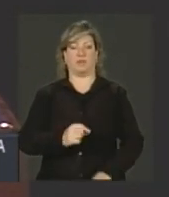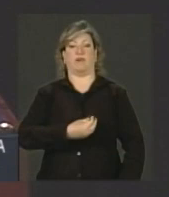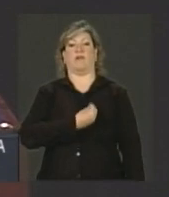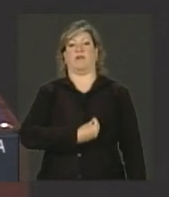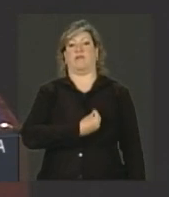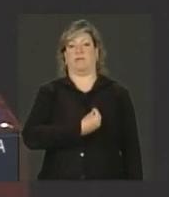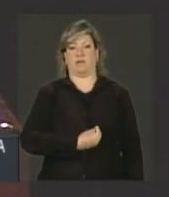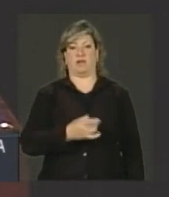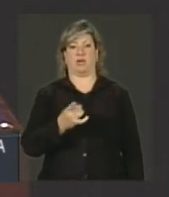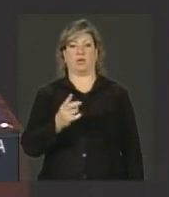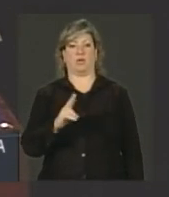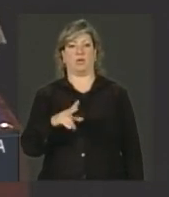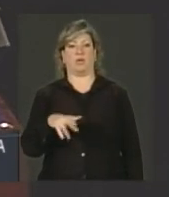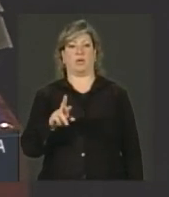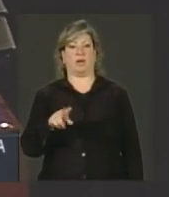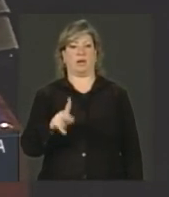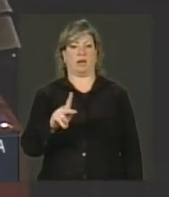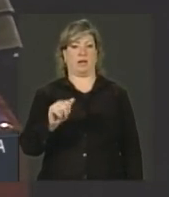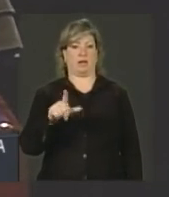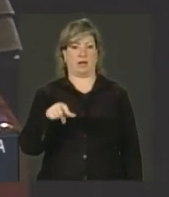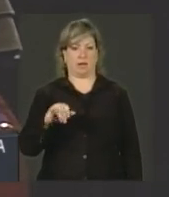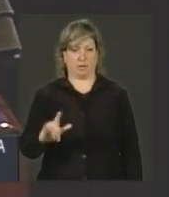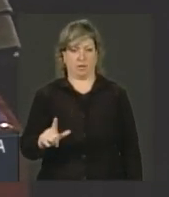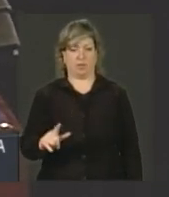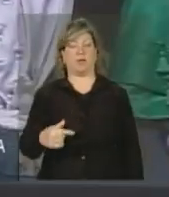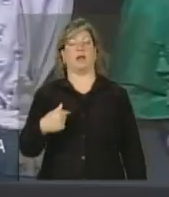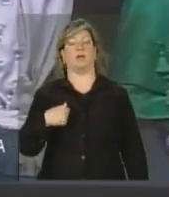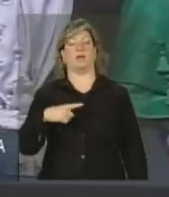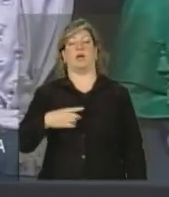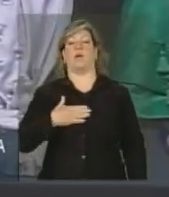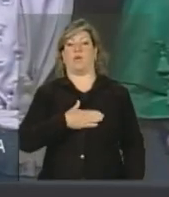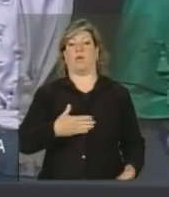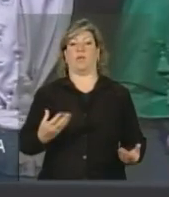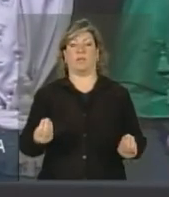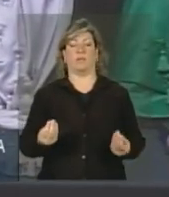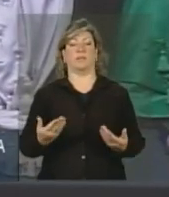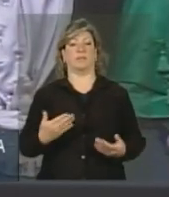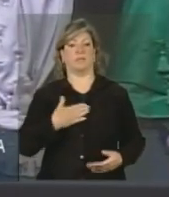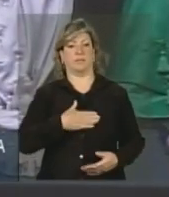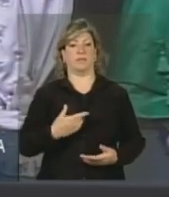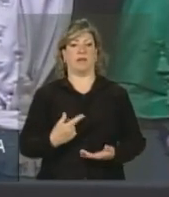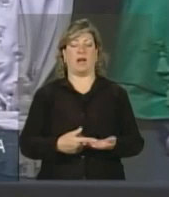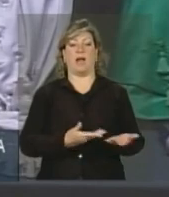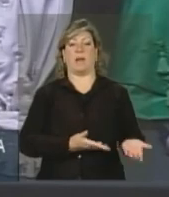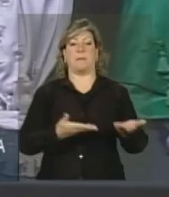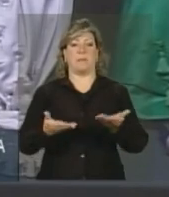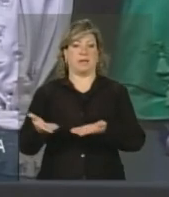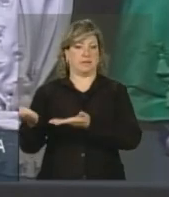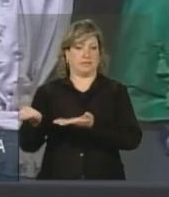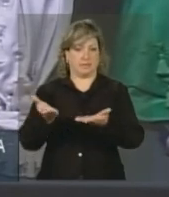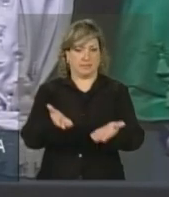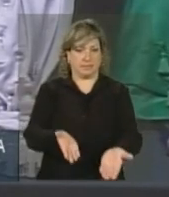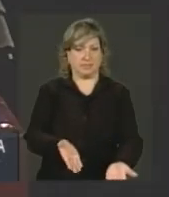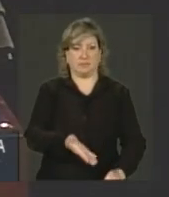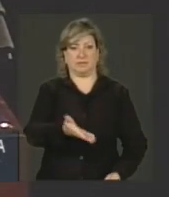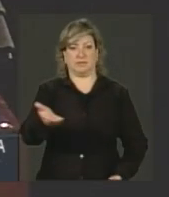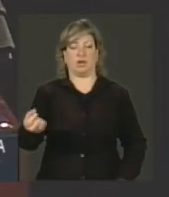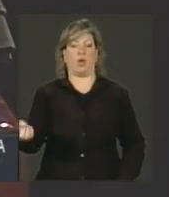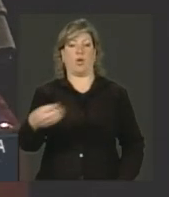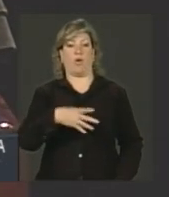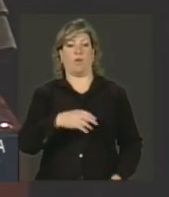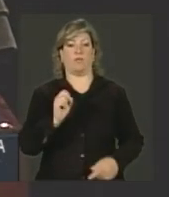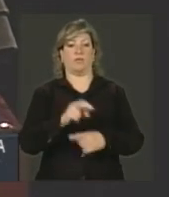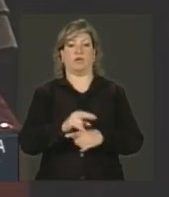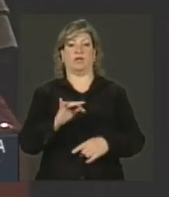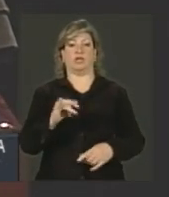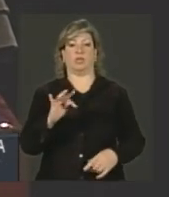Dr. Roberto Calil. E eu tenho a honra de fazer a sua apresentação como o mais novo titular da nossa escola.